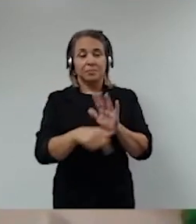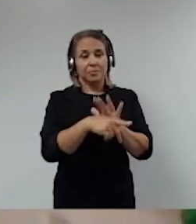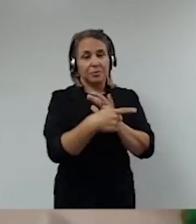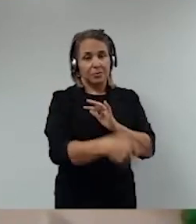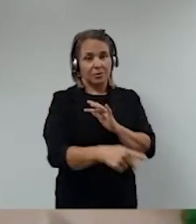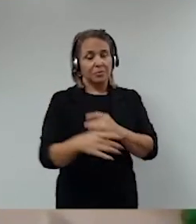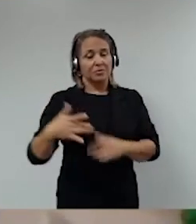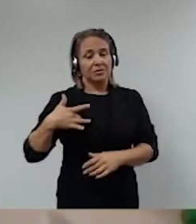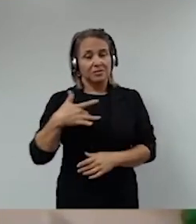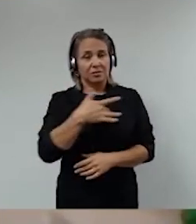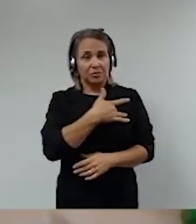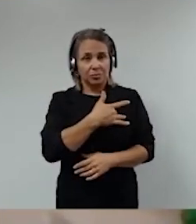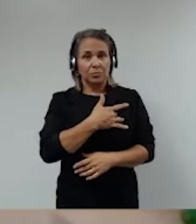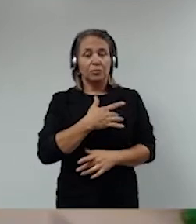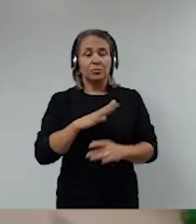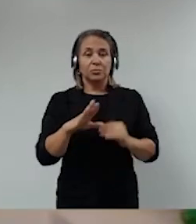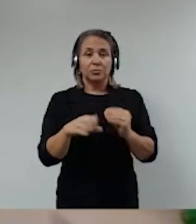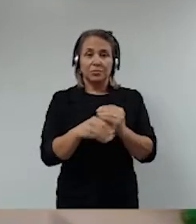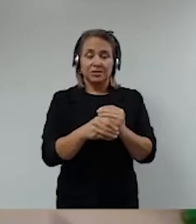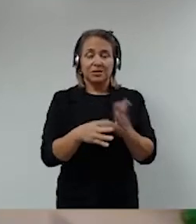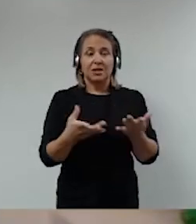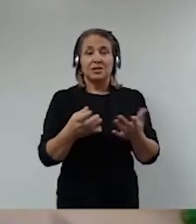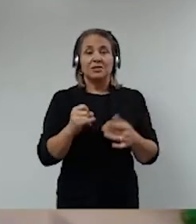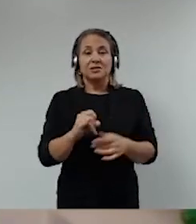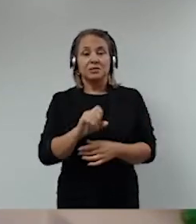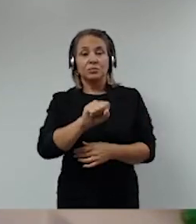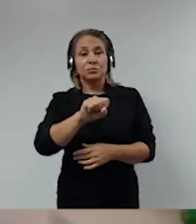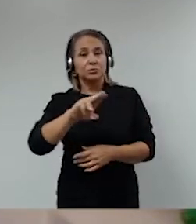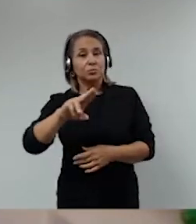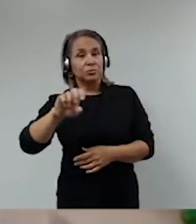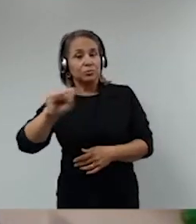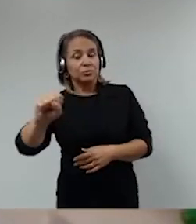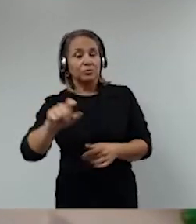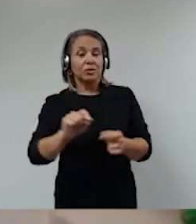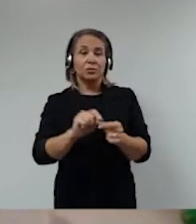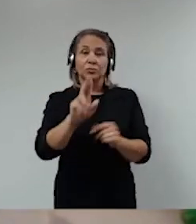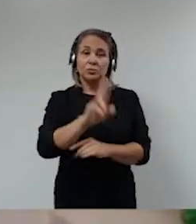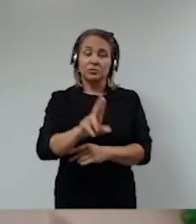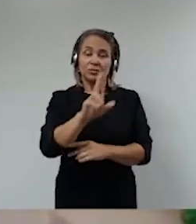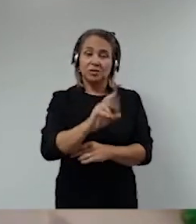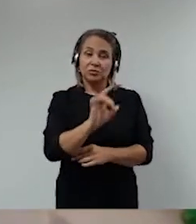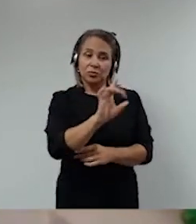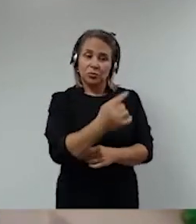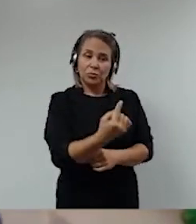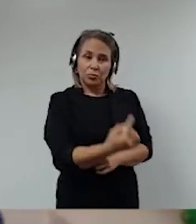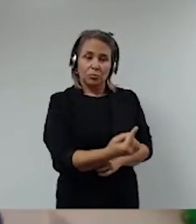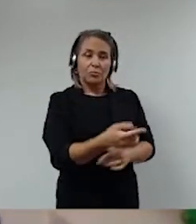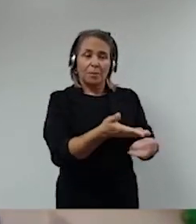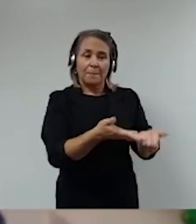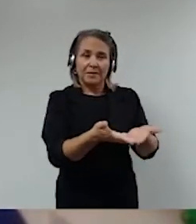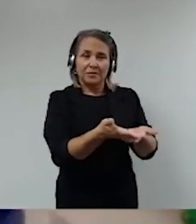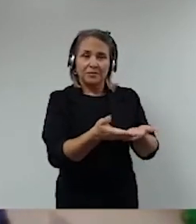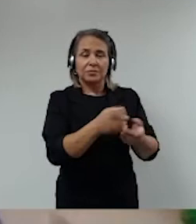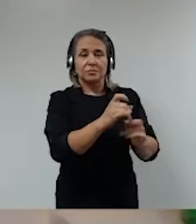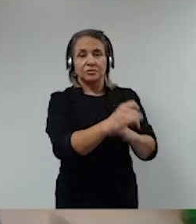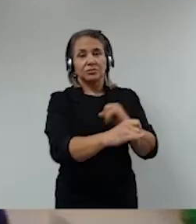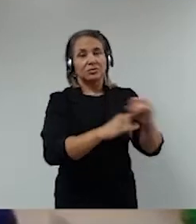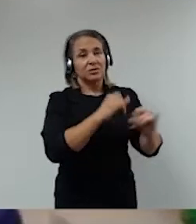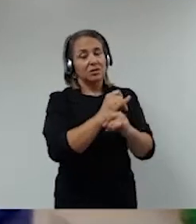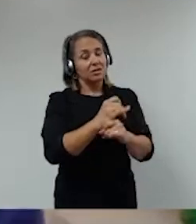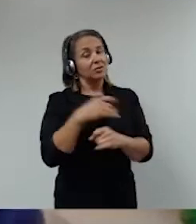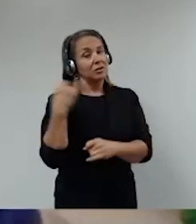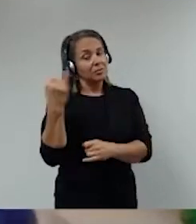Saúde Suplementar, se o SUS vai utilizar apenas uma plataforma, a gente tem que estudar bastante